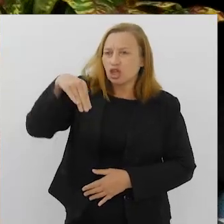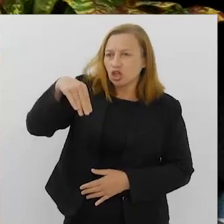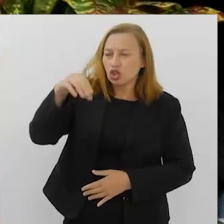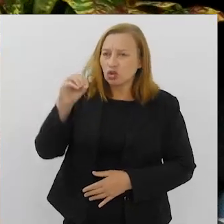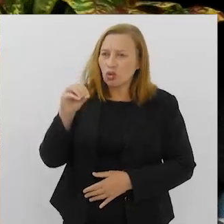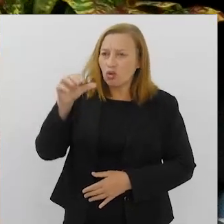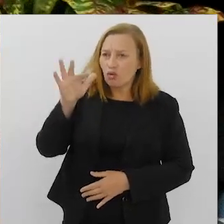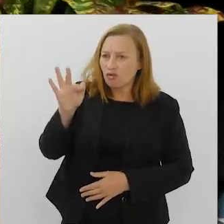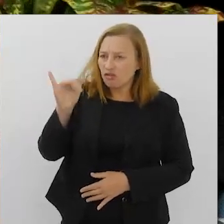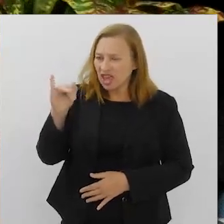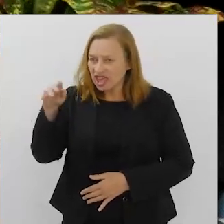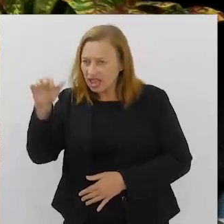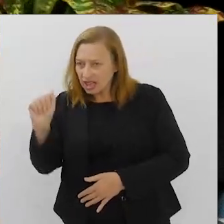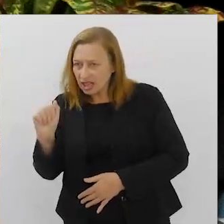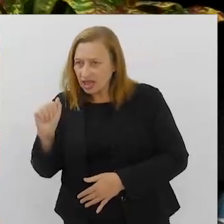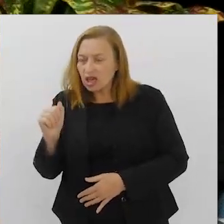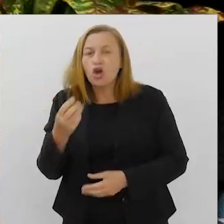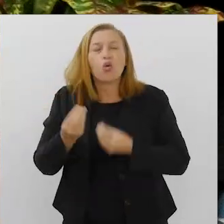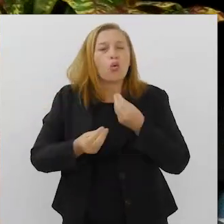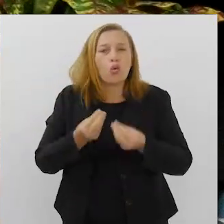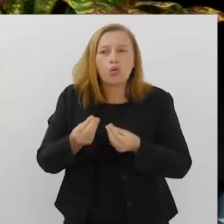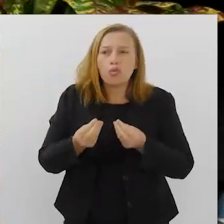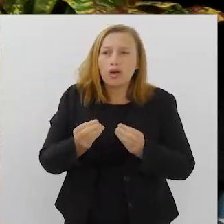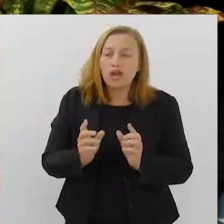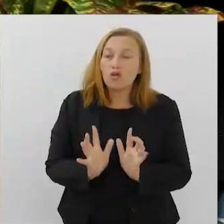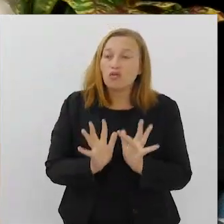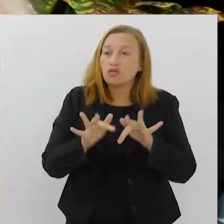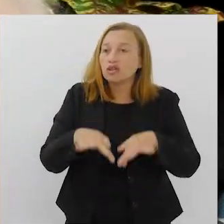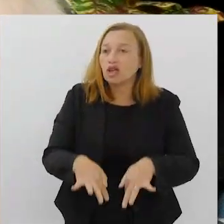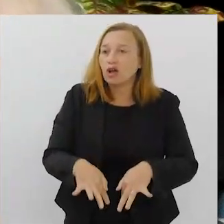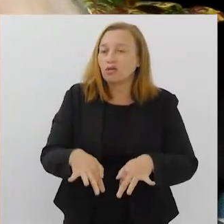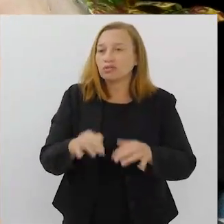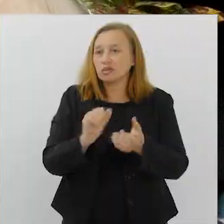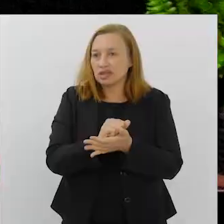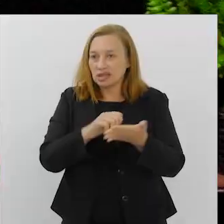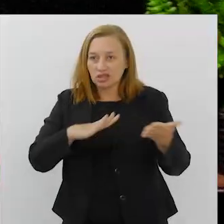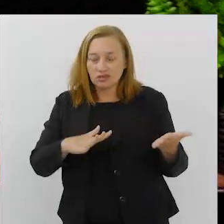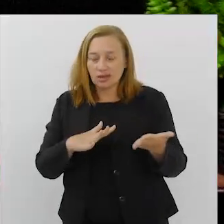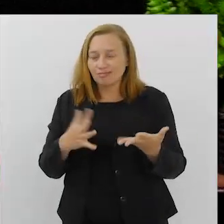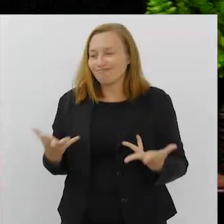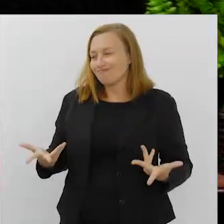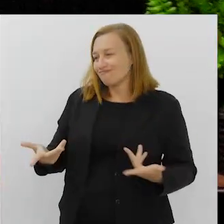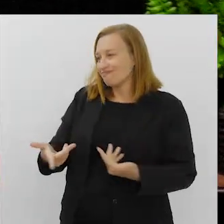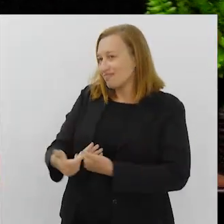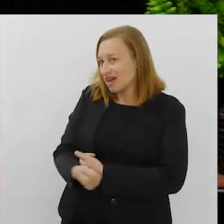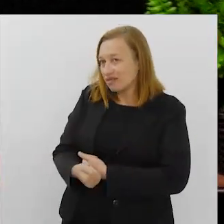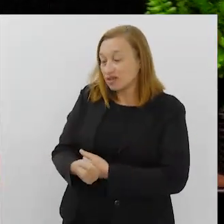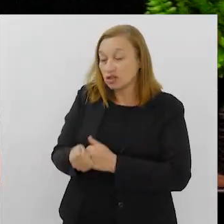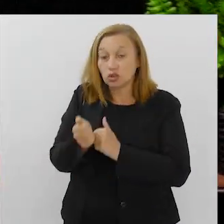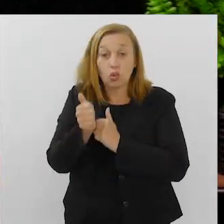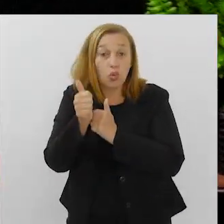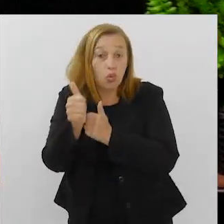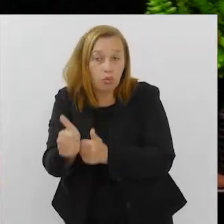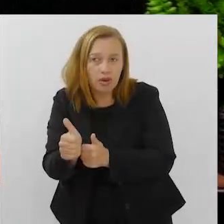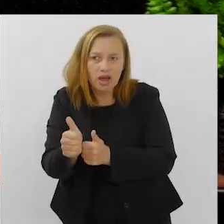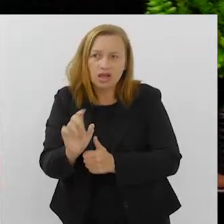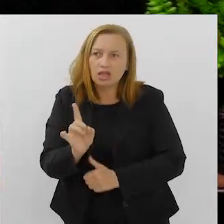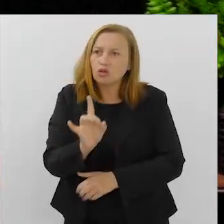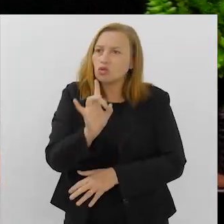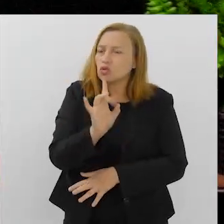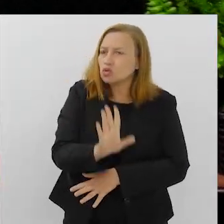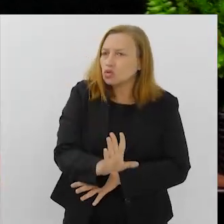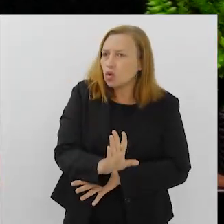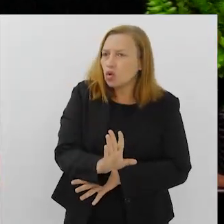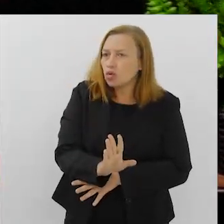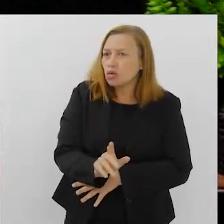é a parte final da prática dos exercícios? É maravilhoso a gente acompanhar, não